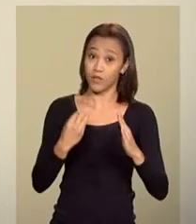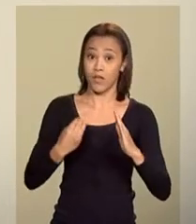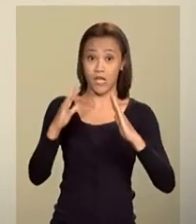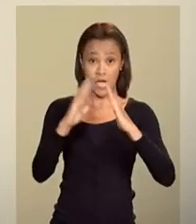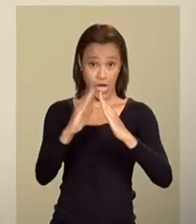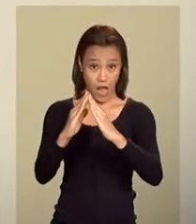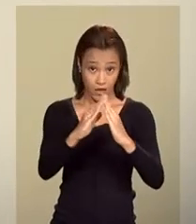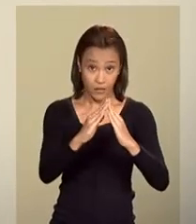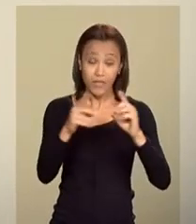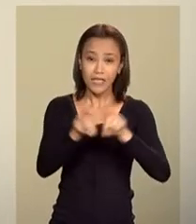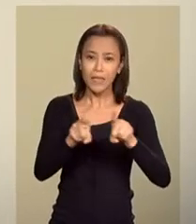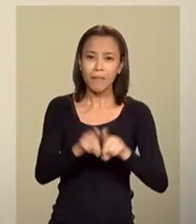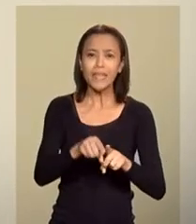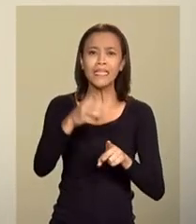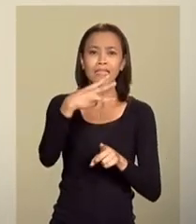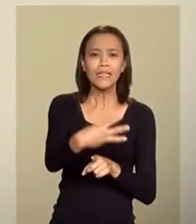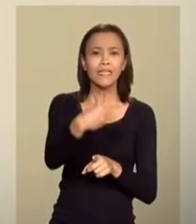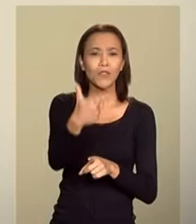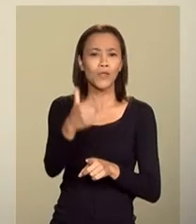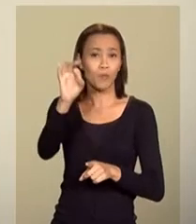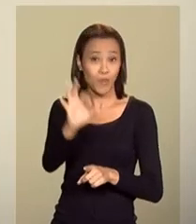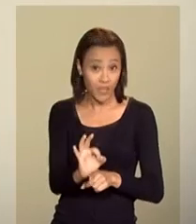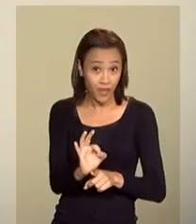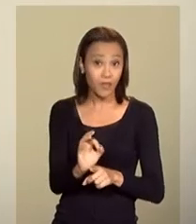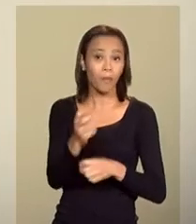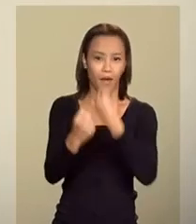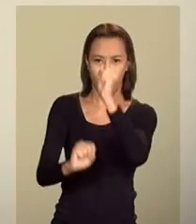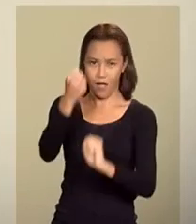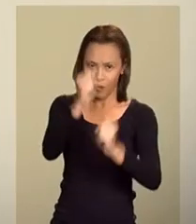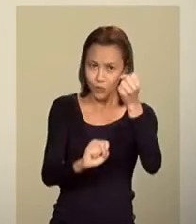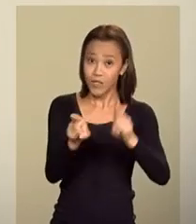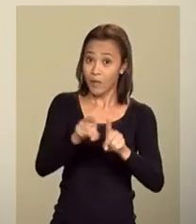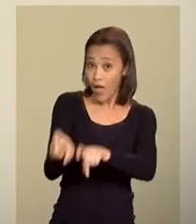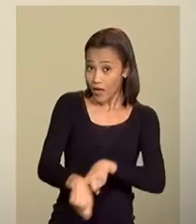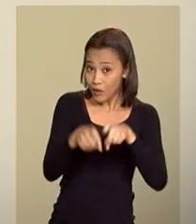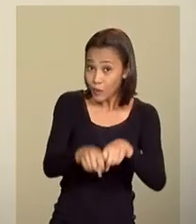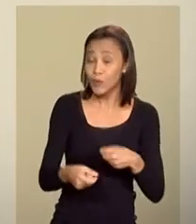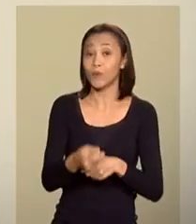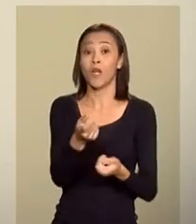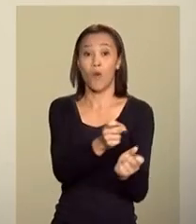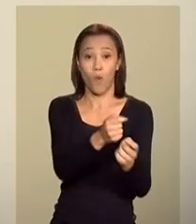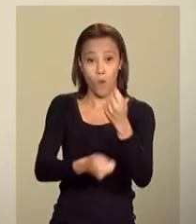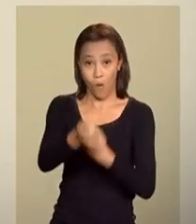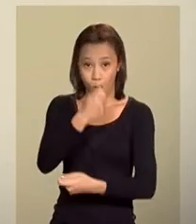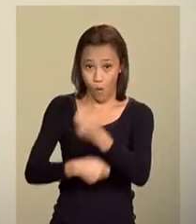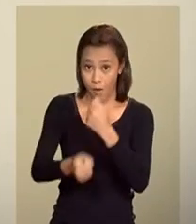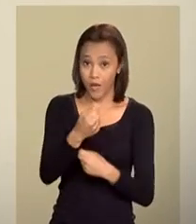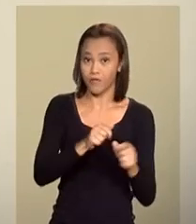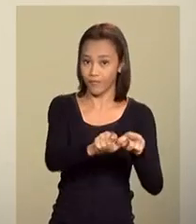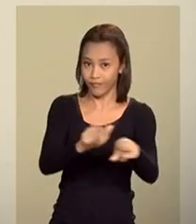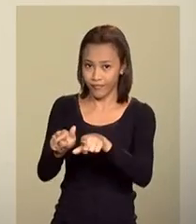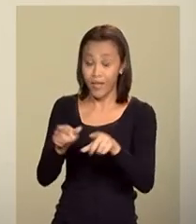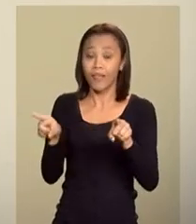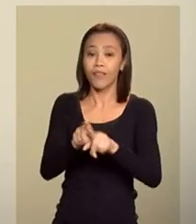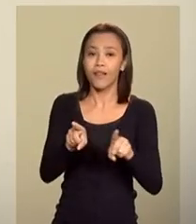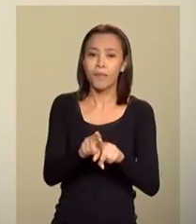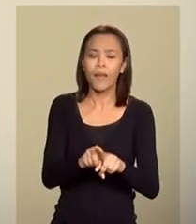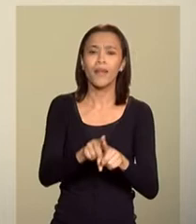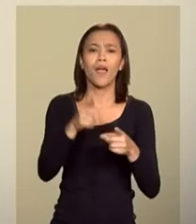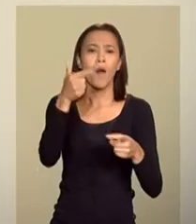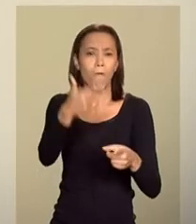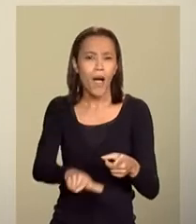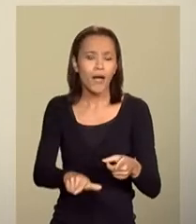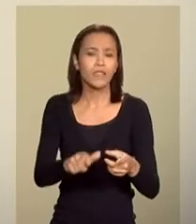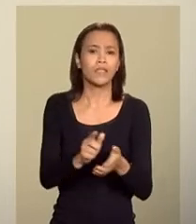e até trinta e dois por cento para indústria agricultura o comércio e ao mesmo tempo com